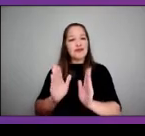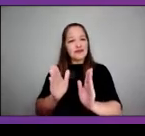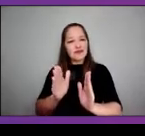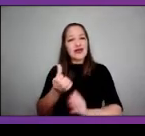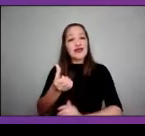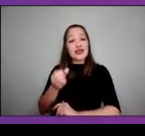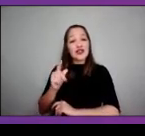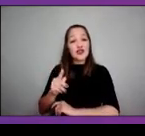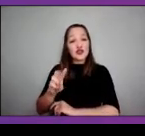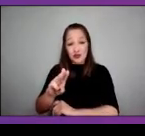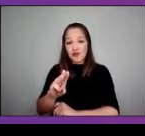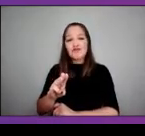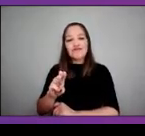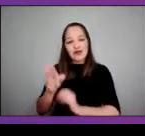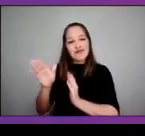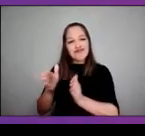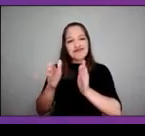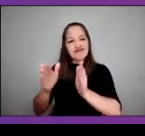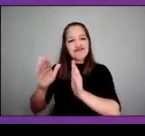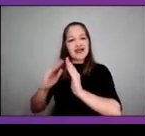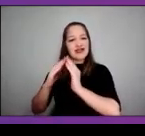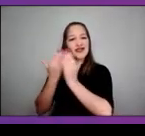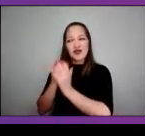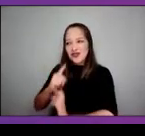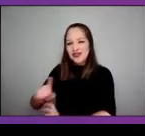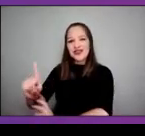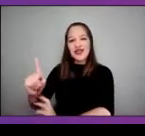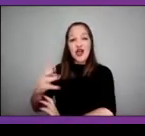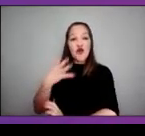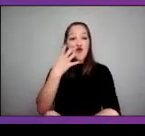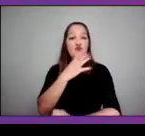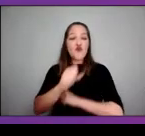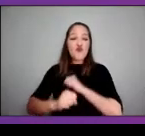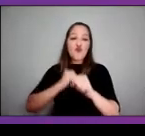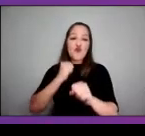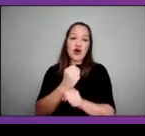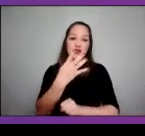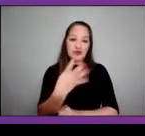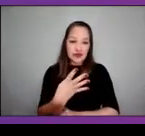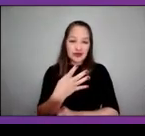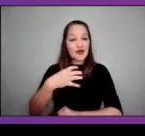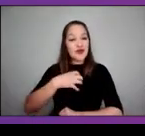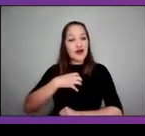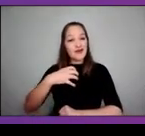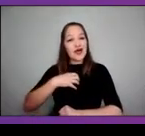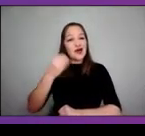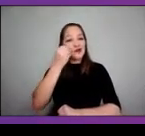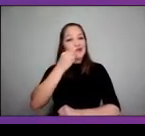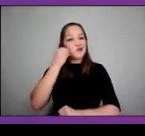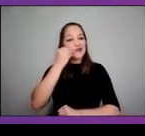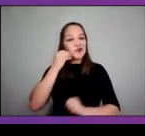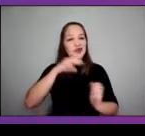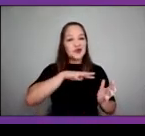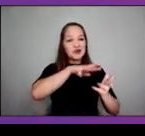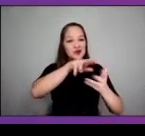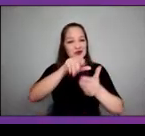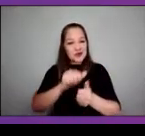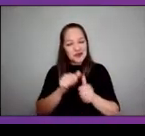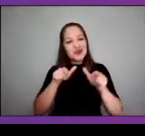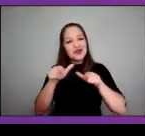quatro anos né ali eu captei muito sensorialmente a experiência do mundo ir lá e tava trabalhando com tudo com